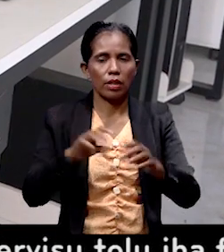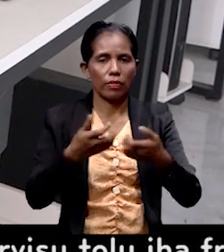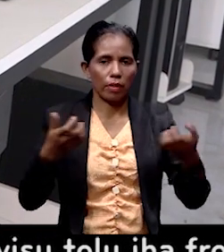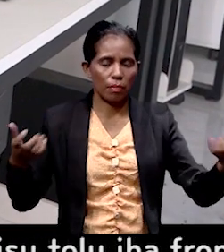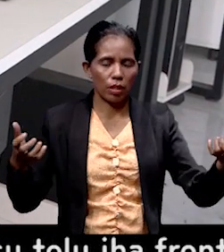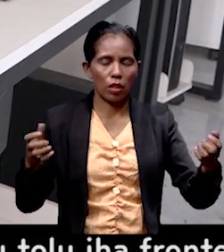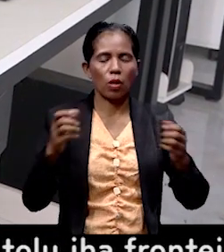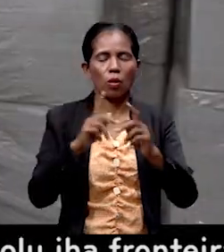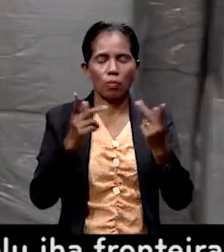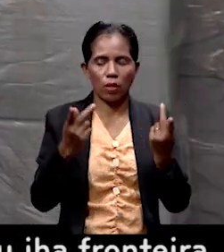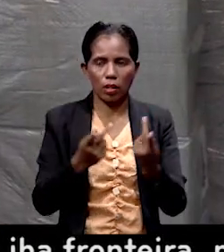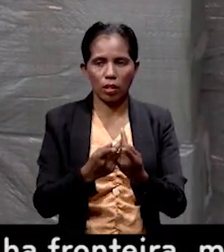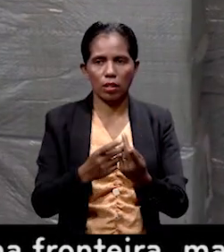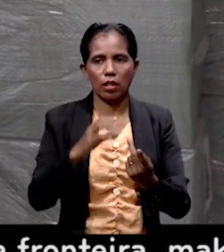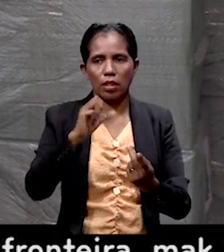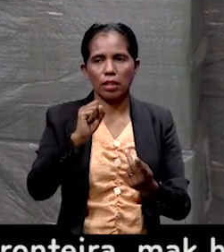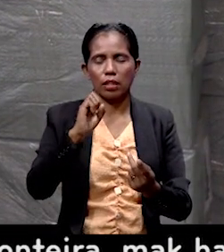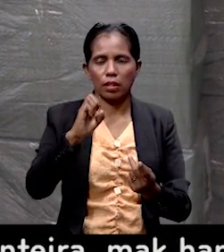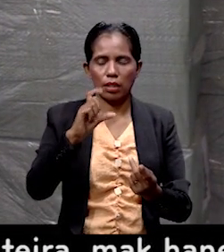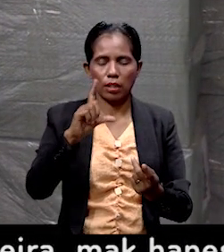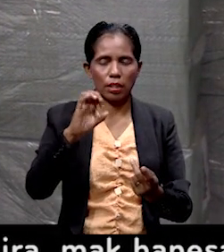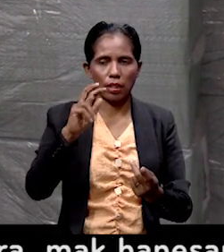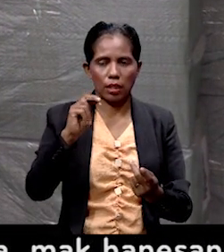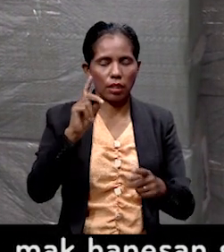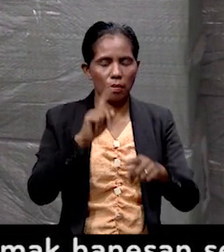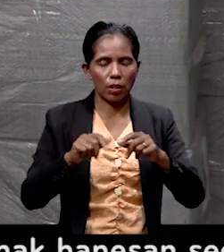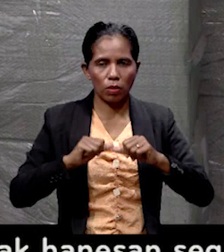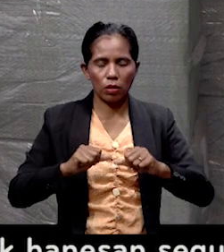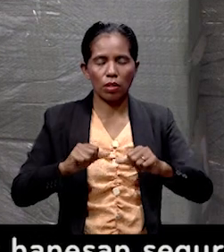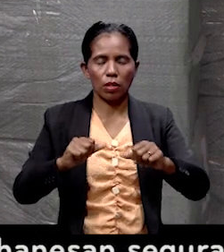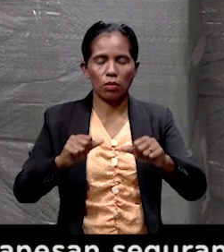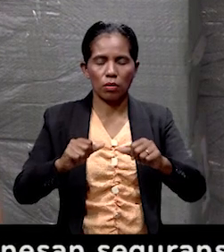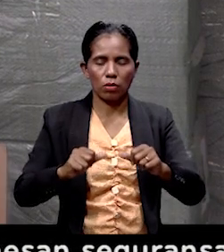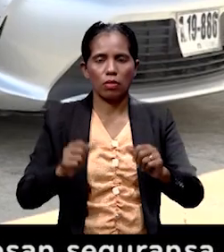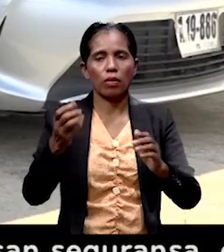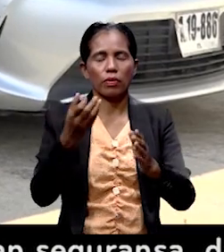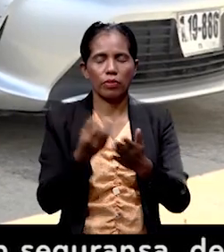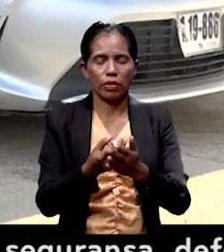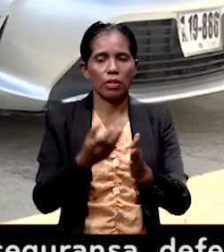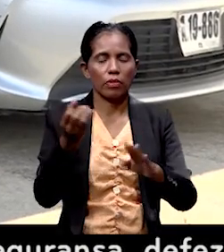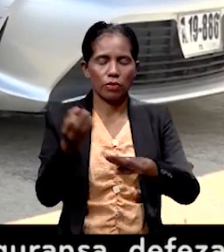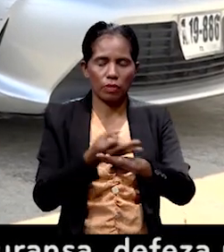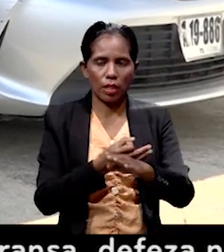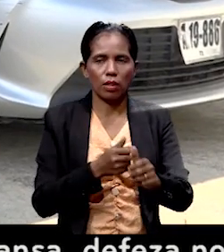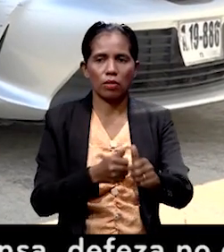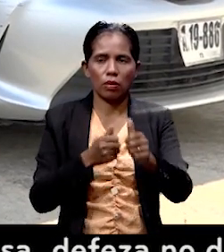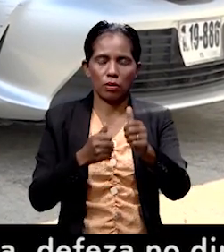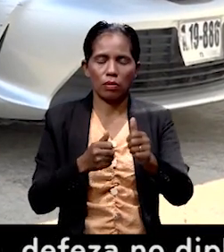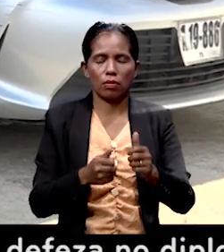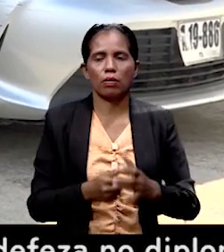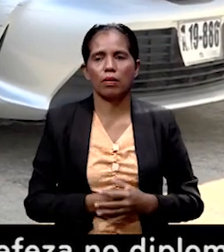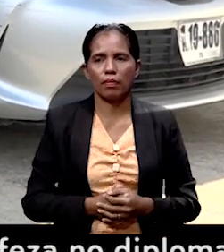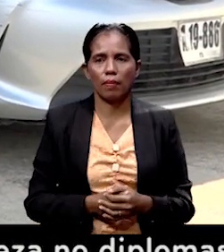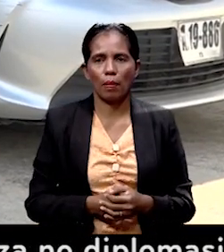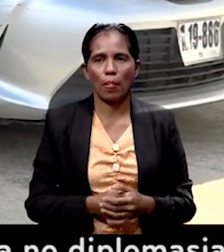Cheslink, Tambane, Cheslink, Labele Ona, atu continua ho documento anterior, ho di preencher requisitos ANC Niang. Mai